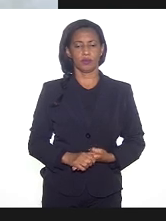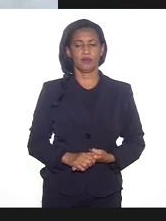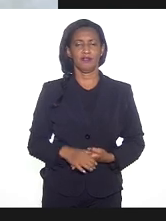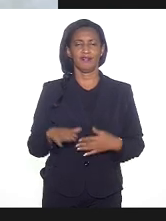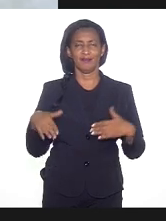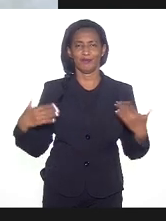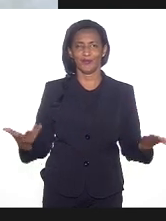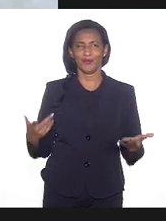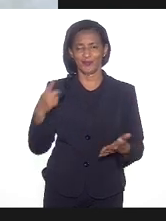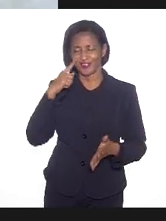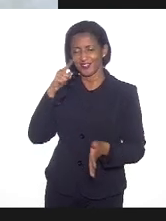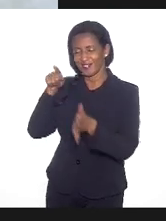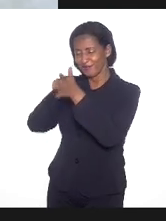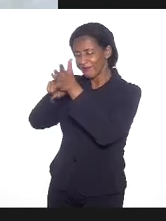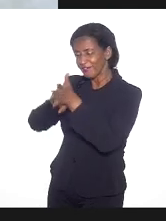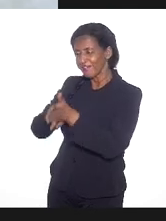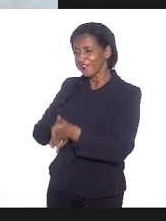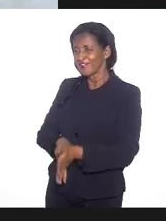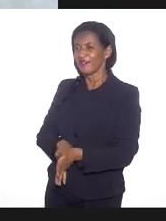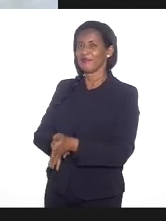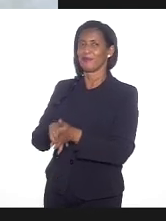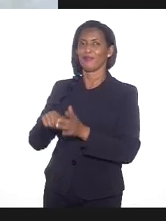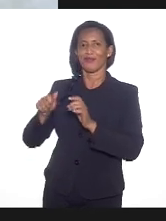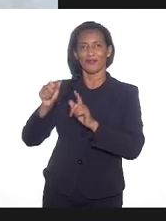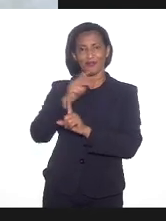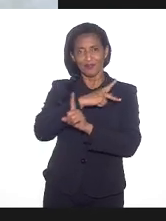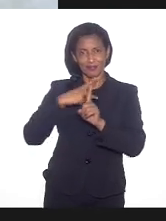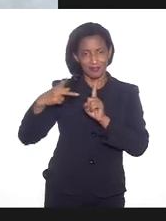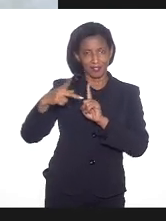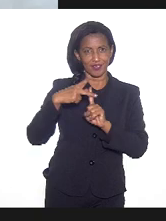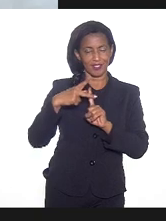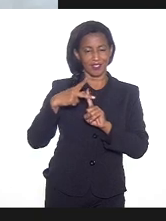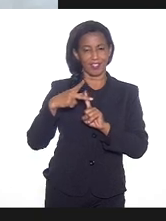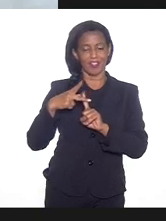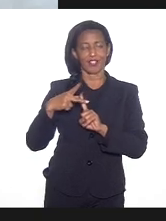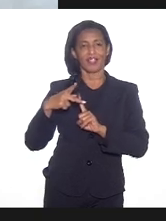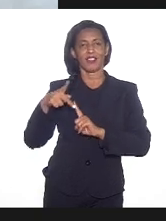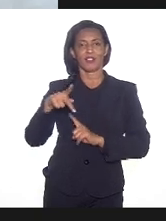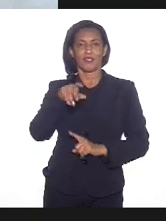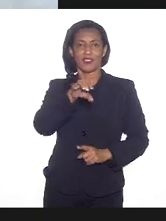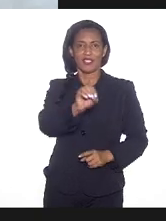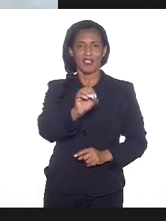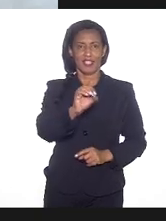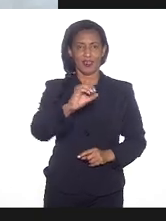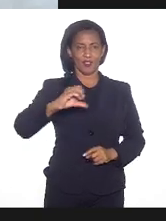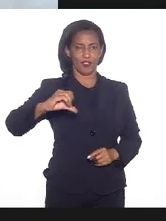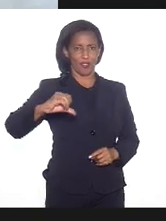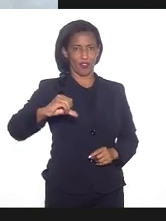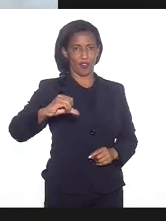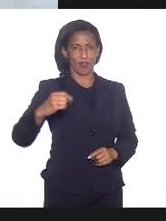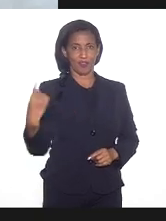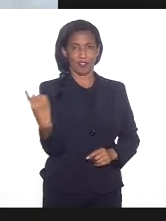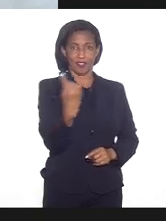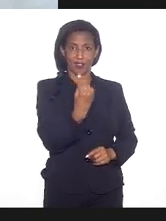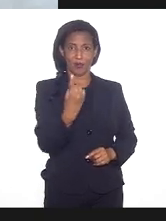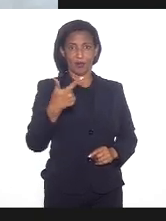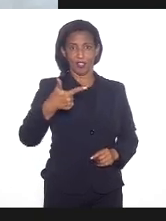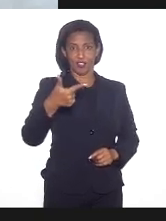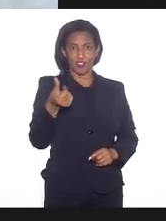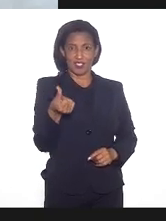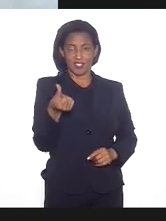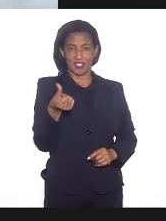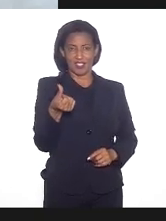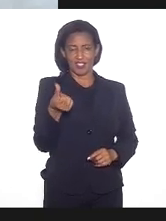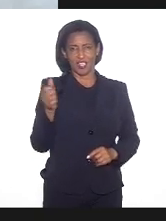Quando verificamos que a função Previdência Social, função Código 09, que é apenas uma das 26